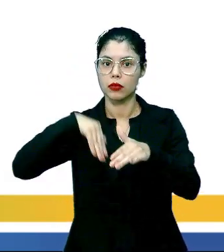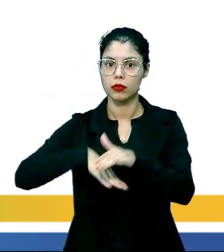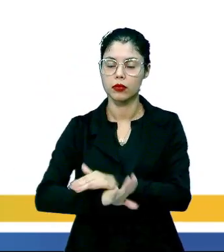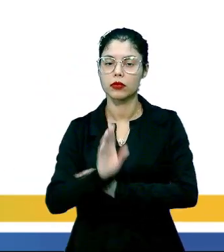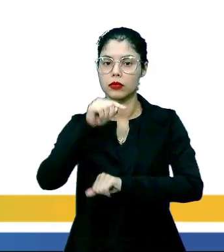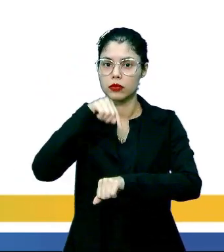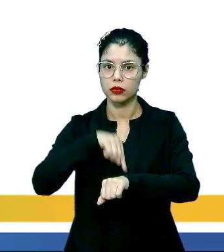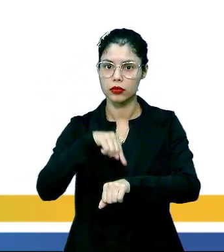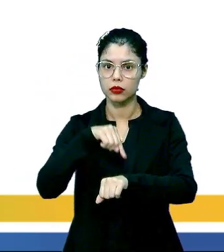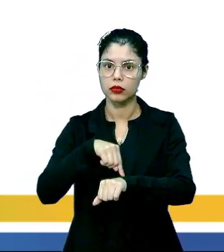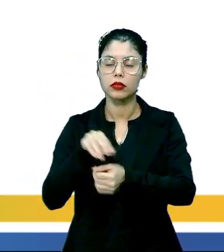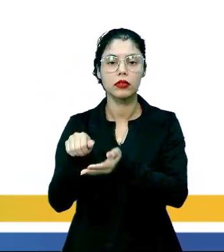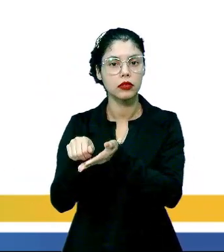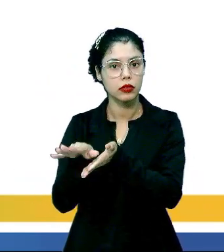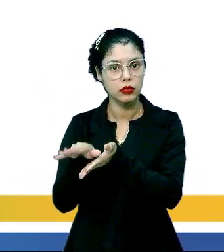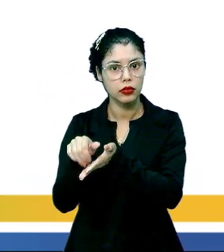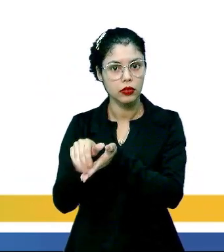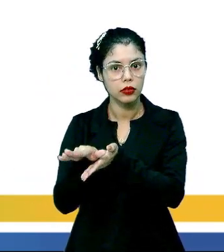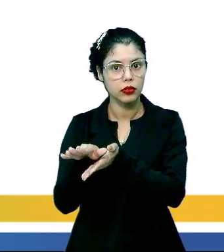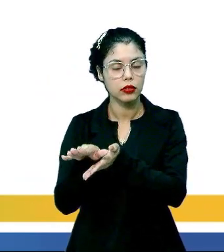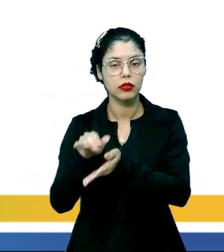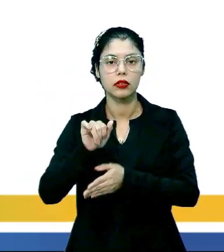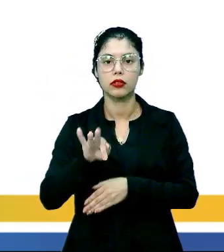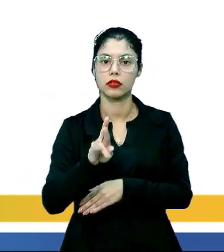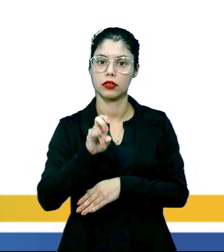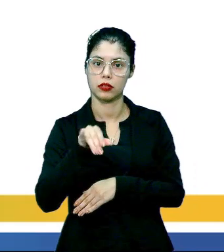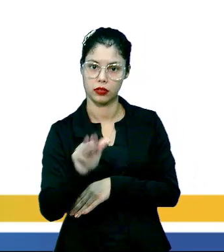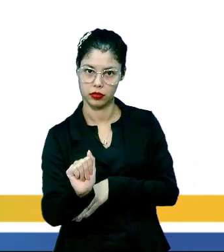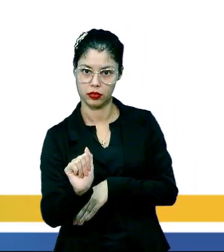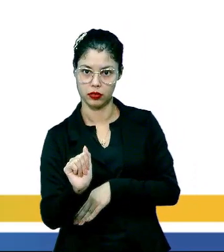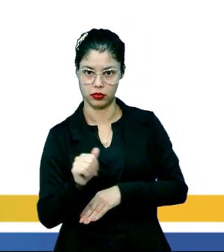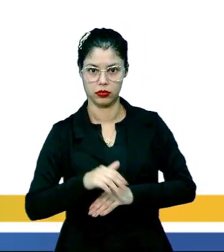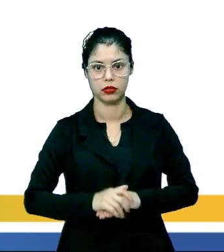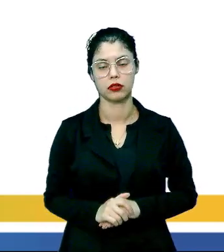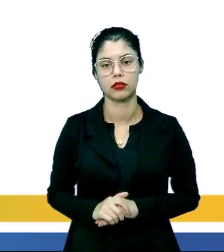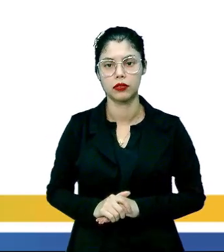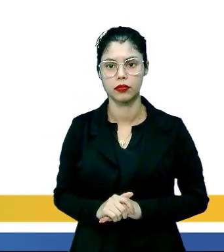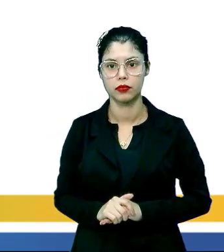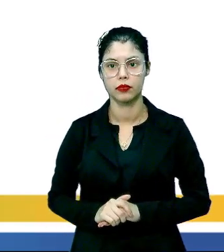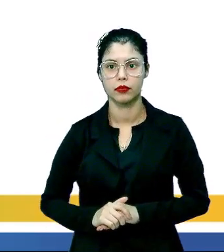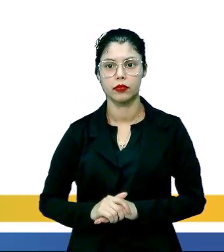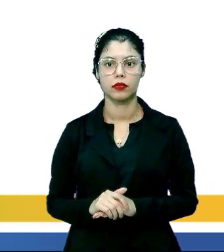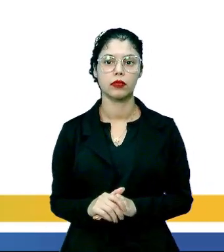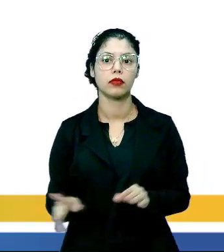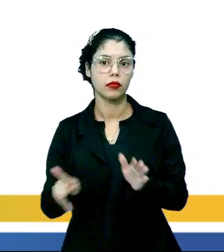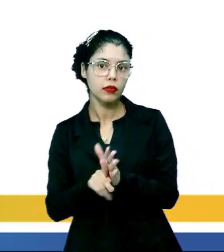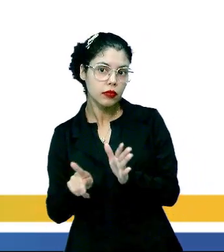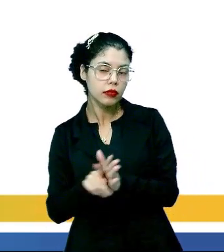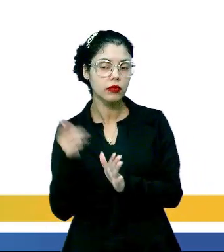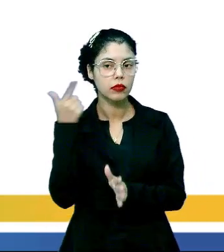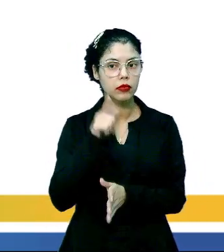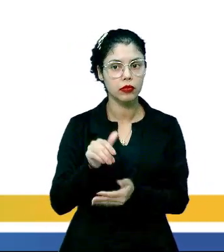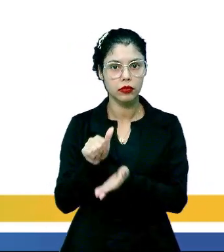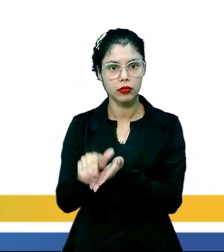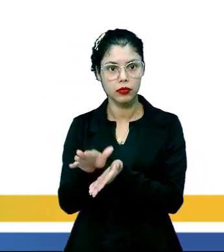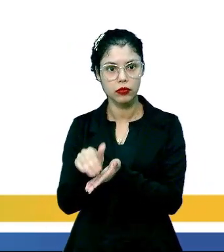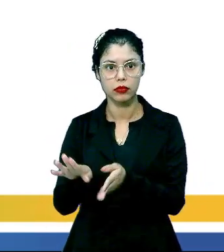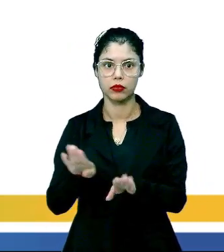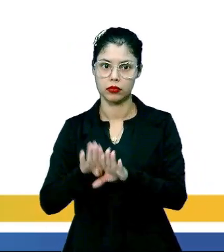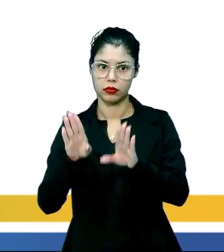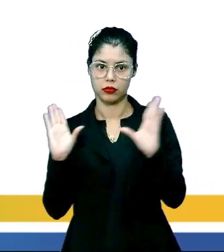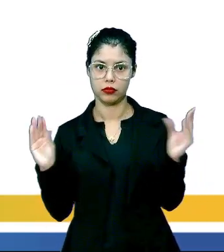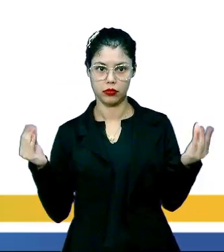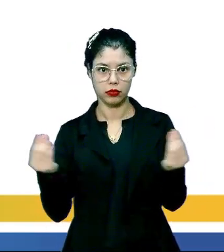produzir, armazenar temporariamente e eliminar a urina, um composto que garante a eliminação